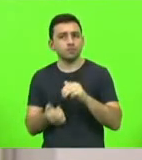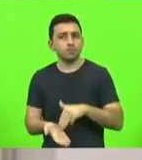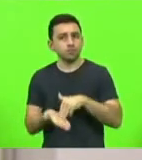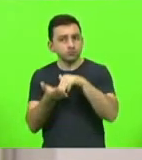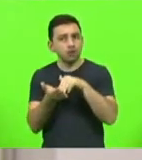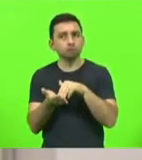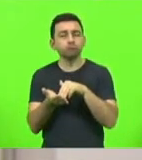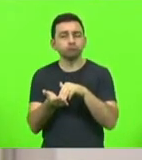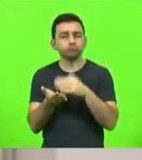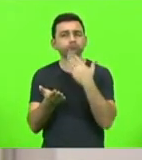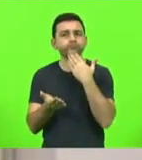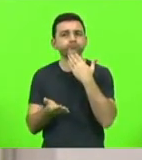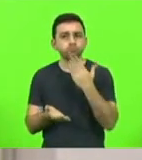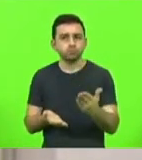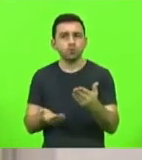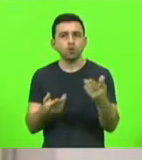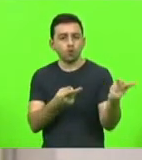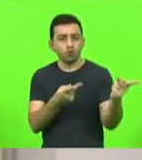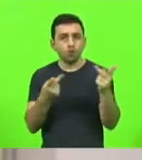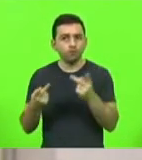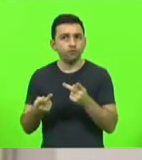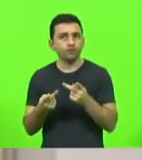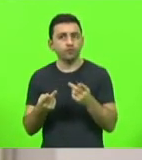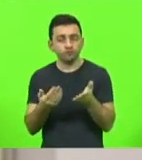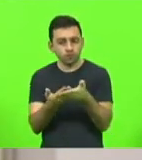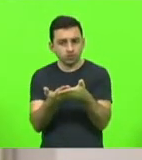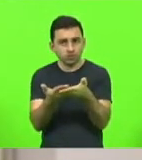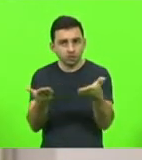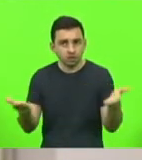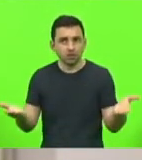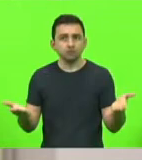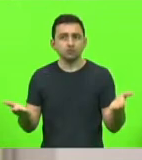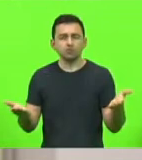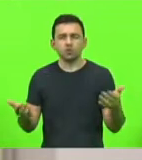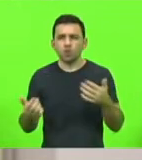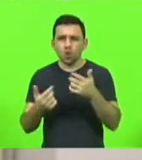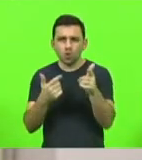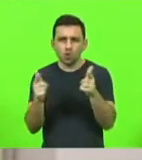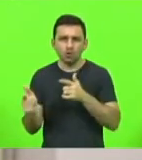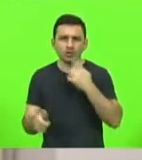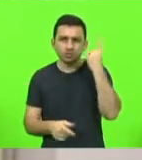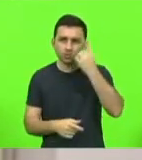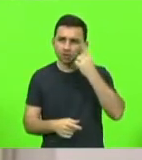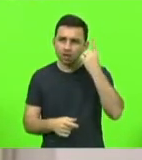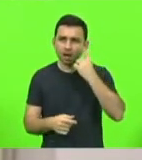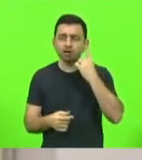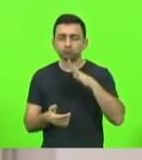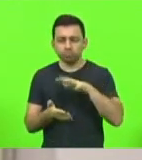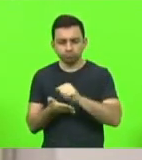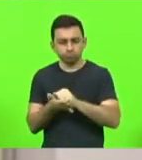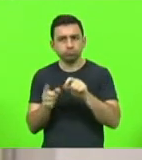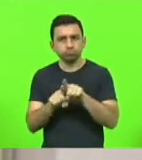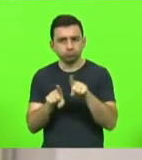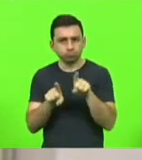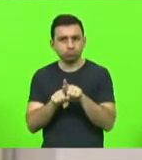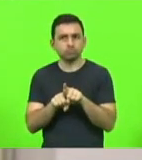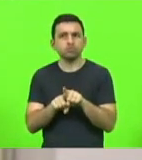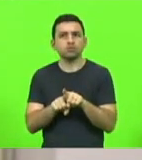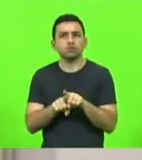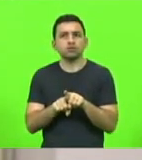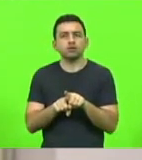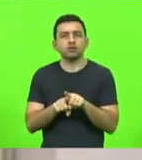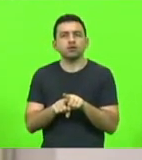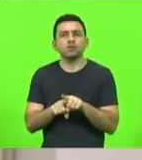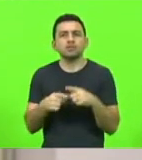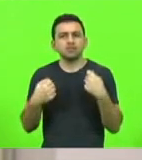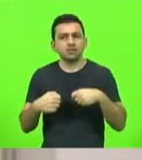sentido. Convido Vossa Excelência e todos os outros deputados a subscreverem essa moção para que coloque mais